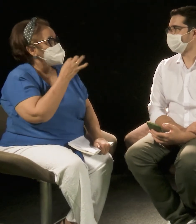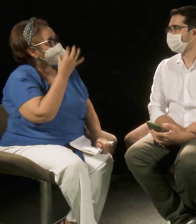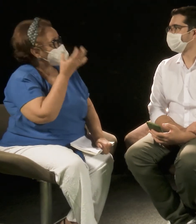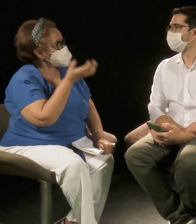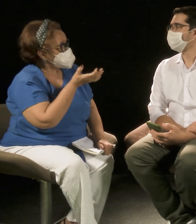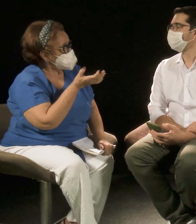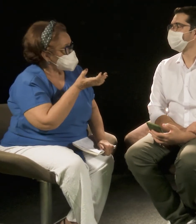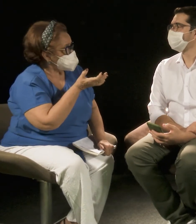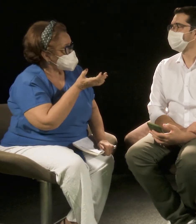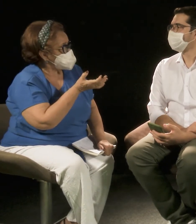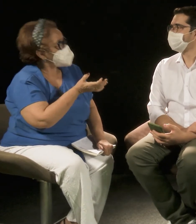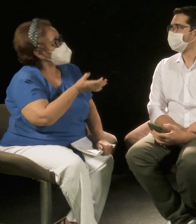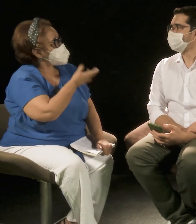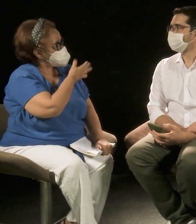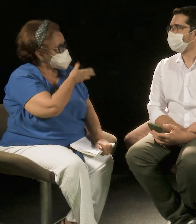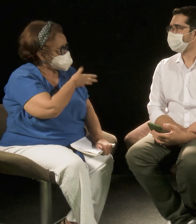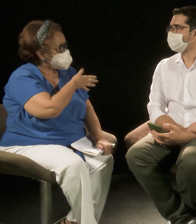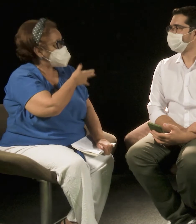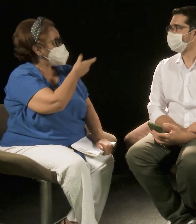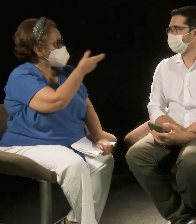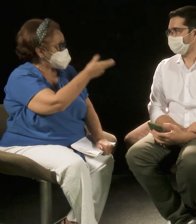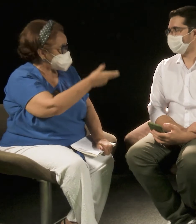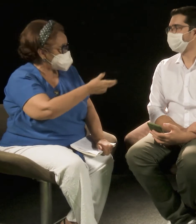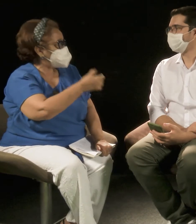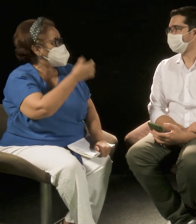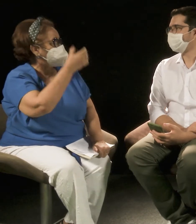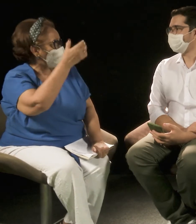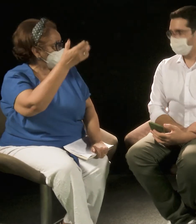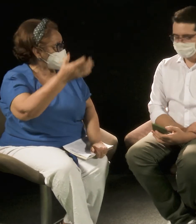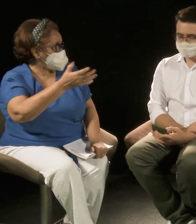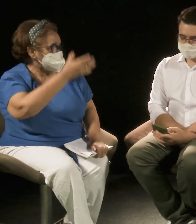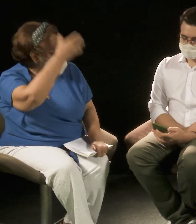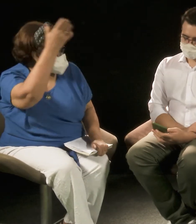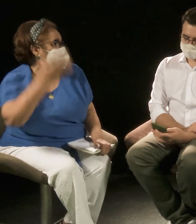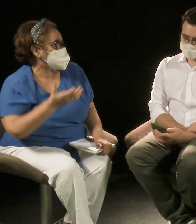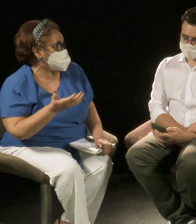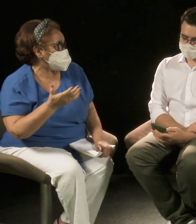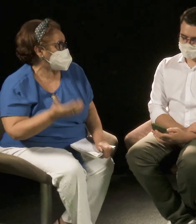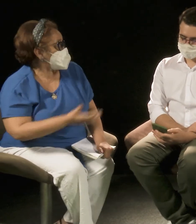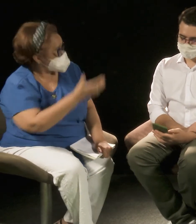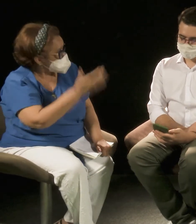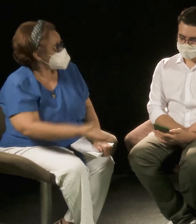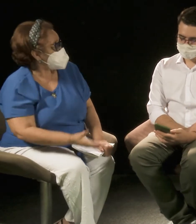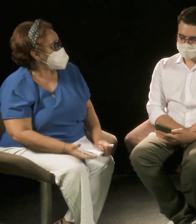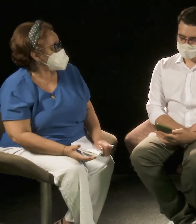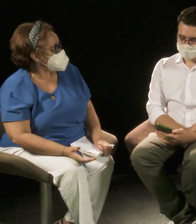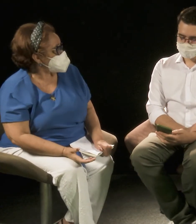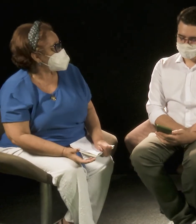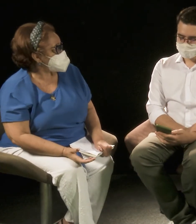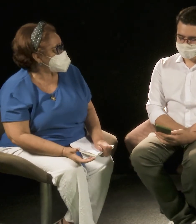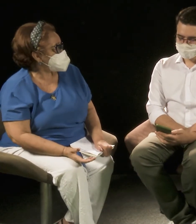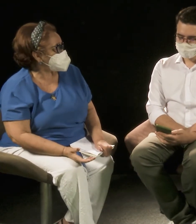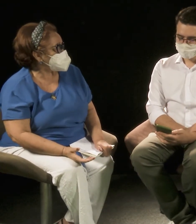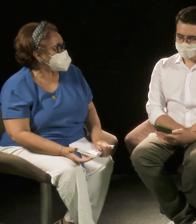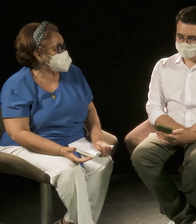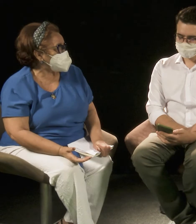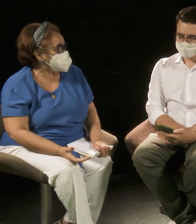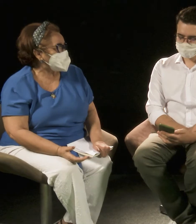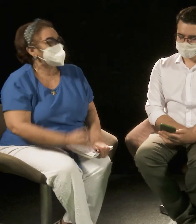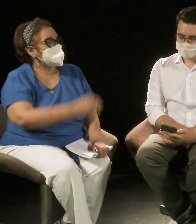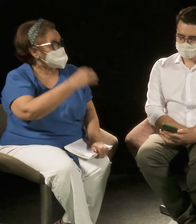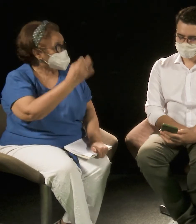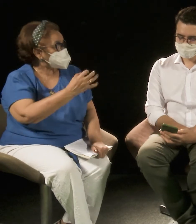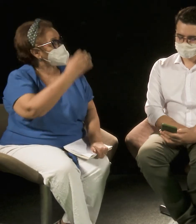gente... Você é psicóloga? Eu digo, eu fiz psicologia do desenvolvimento, mas não sou psicóloga. Mas eu sou professora e preciso ter esse